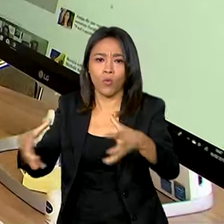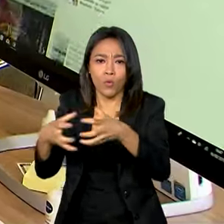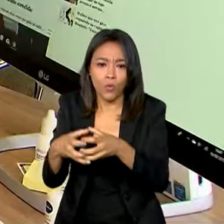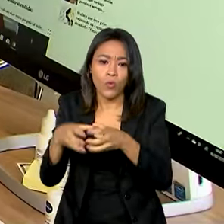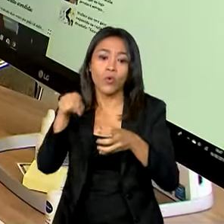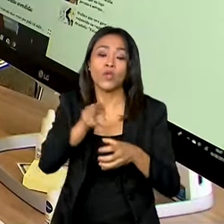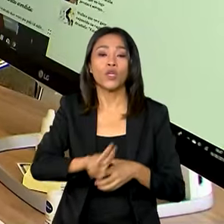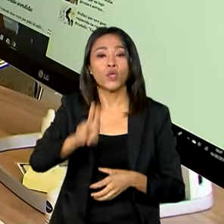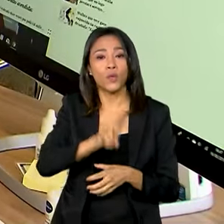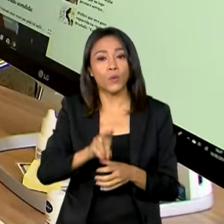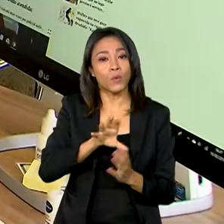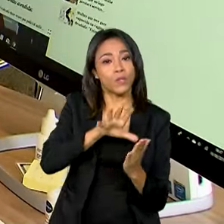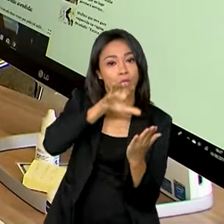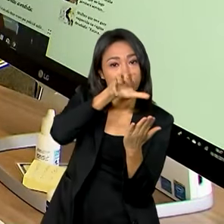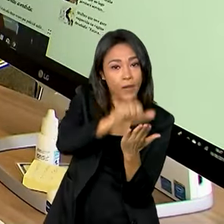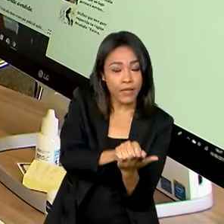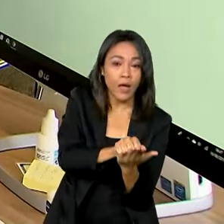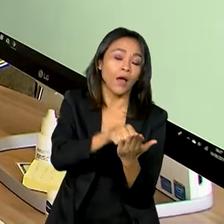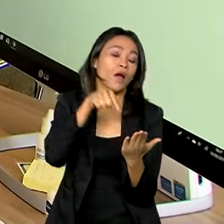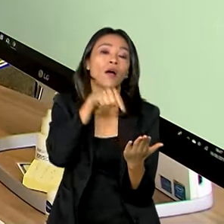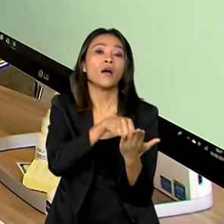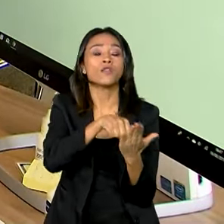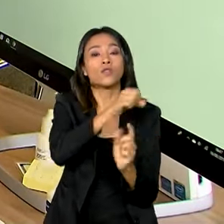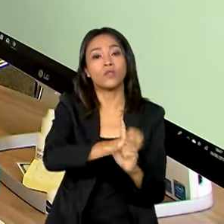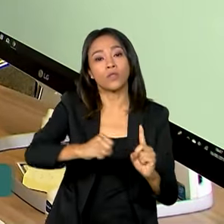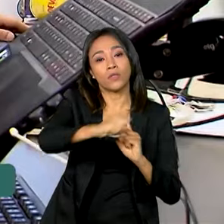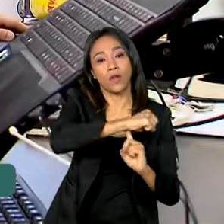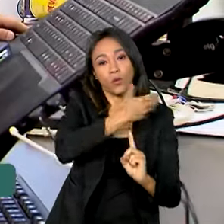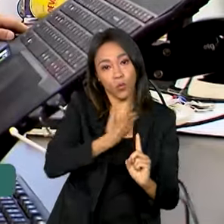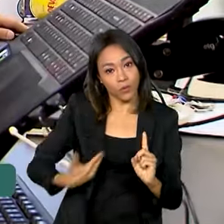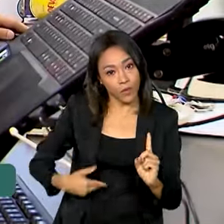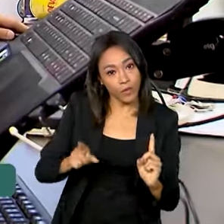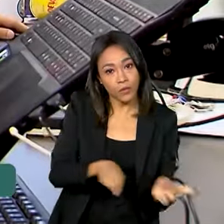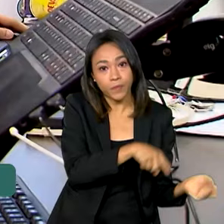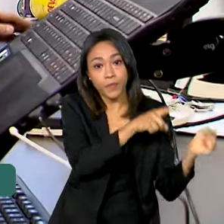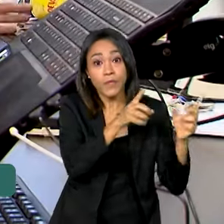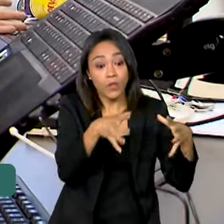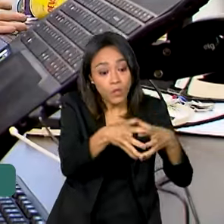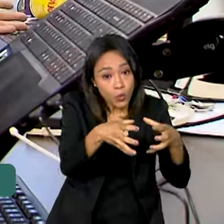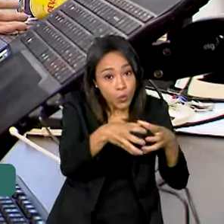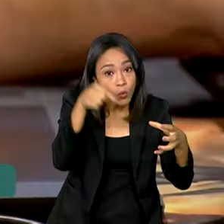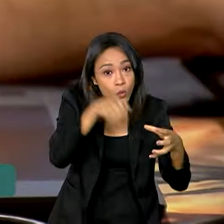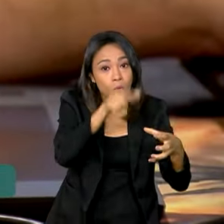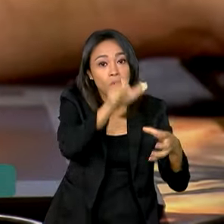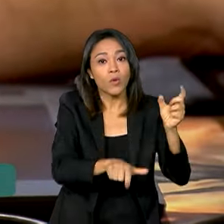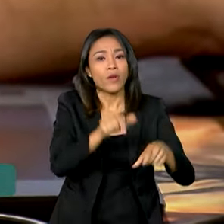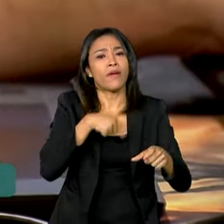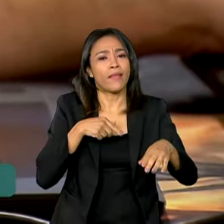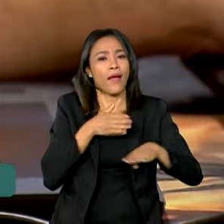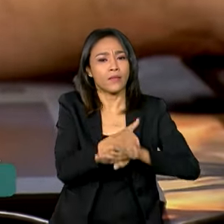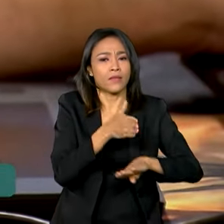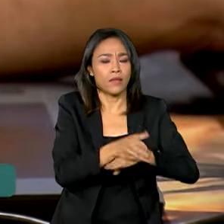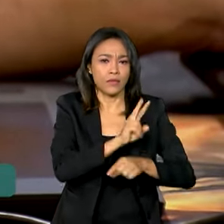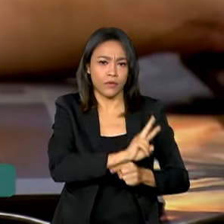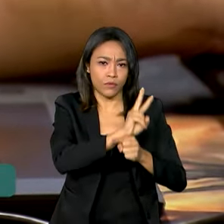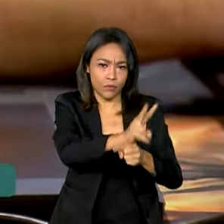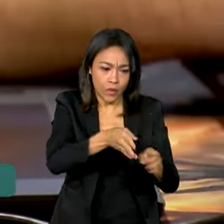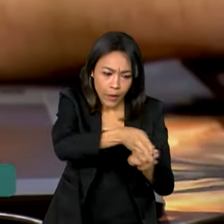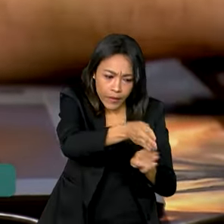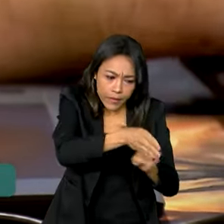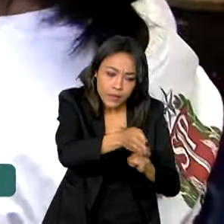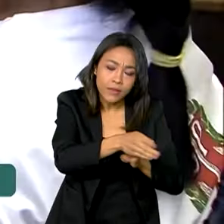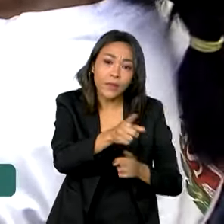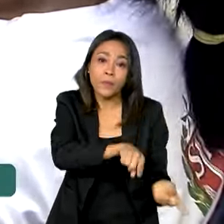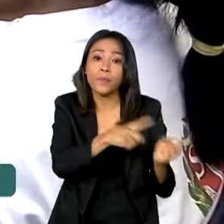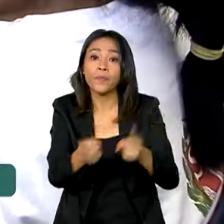do CadÚnico, o Cadastro Único dos Benefícios Sociais do Governo Federal, que terão acesso a microcrédito orientado a empresas